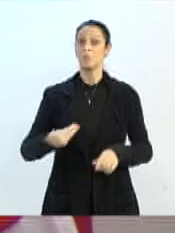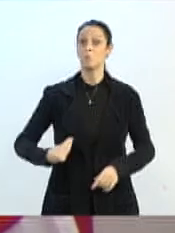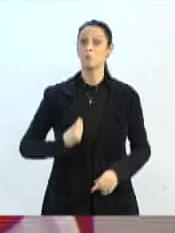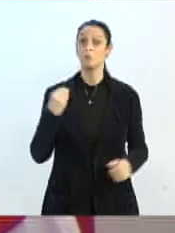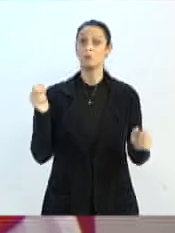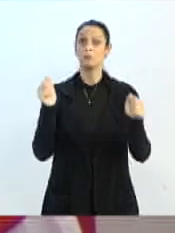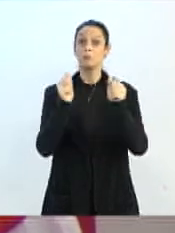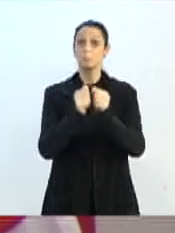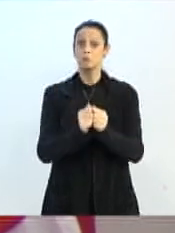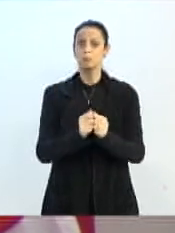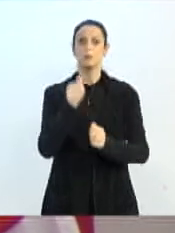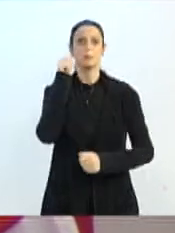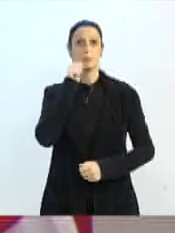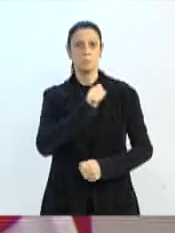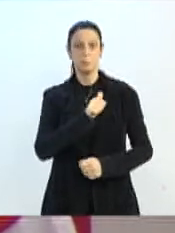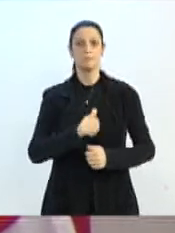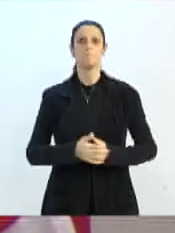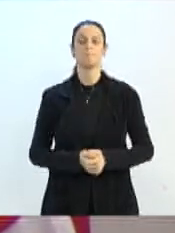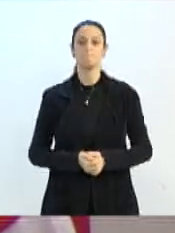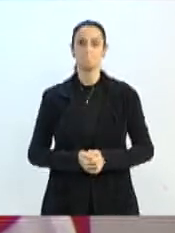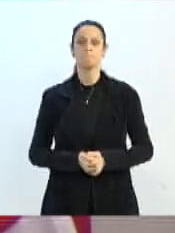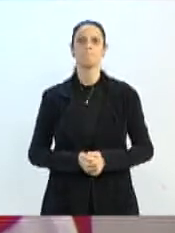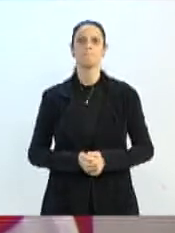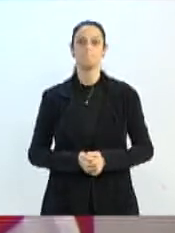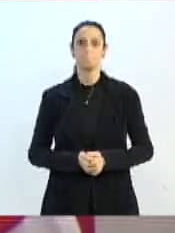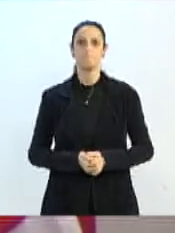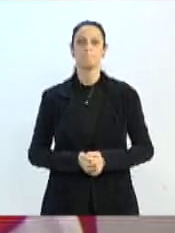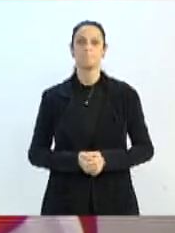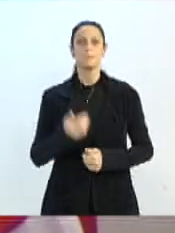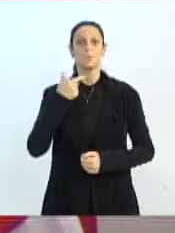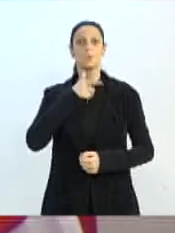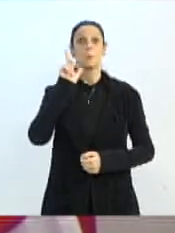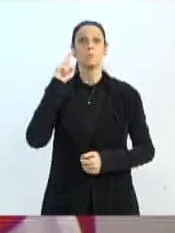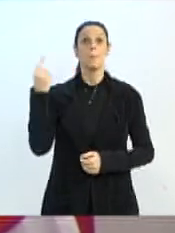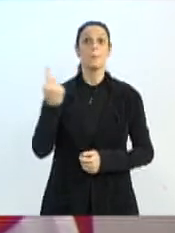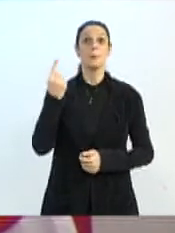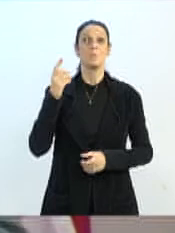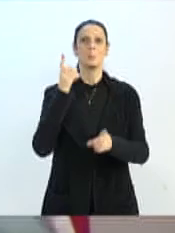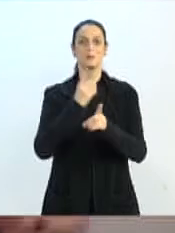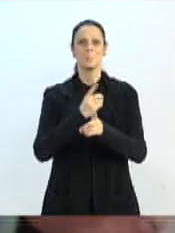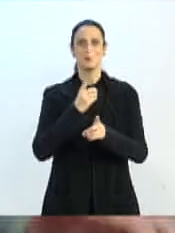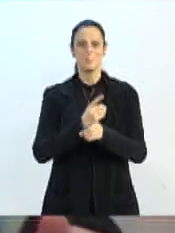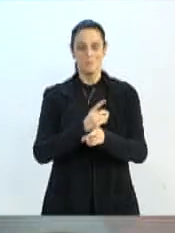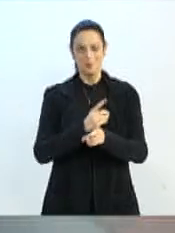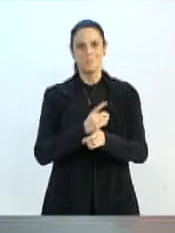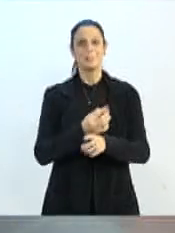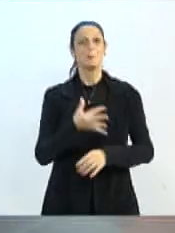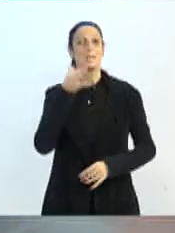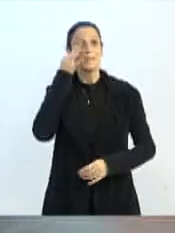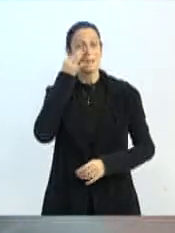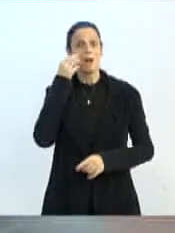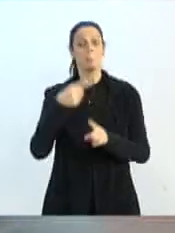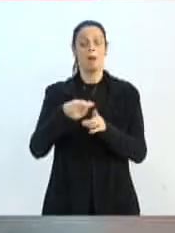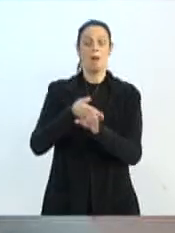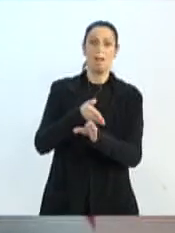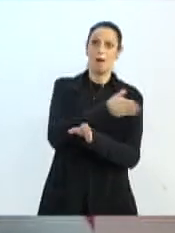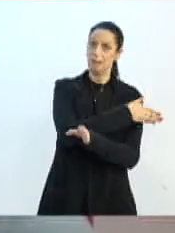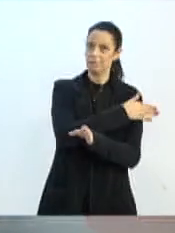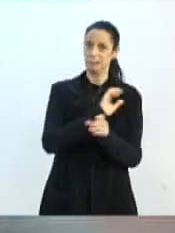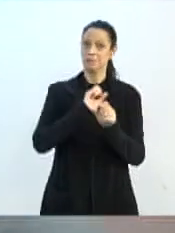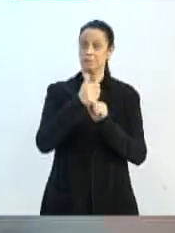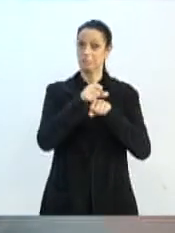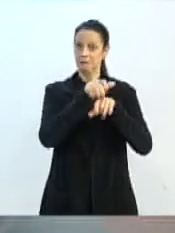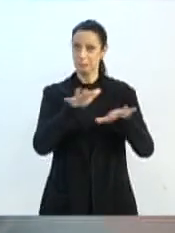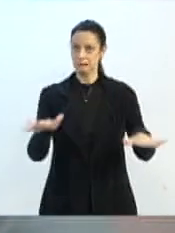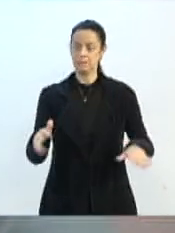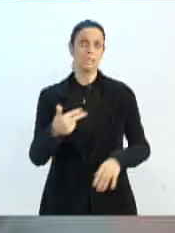essas mulheres e poder participar. Foi ontem o primeiro encontro presencial, né, até por conta da pandemia, elas estavam se reunindo só de